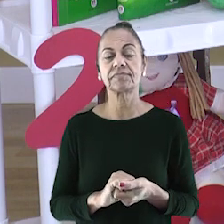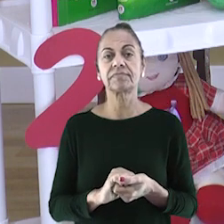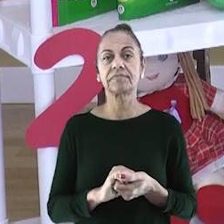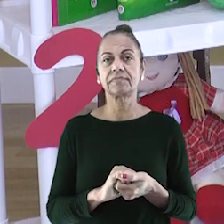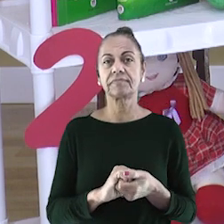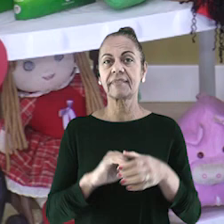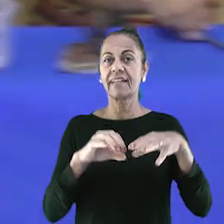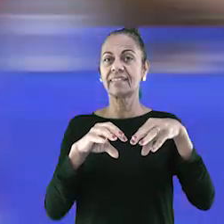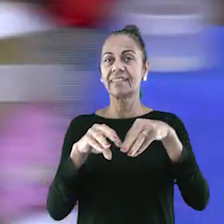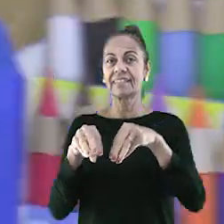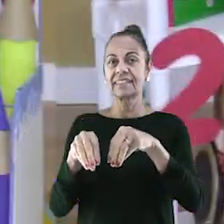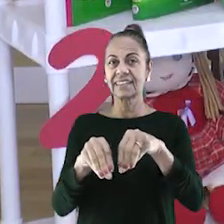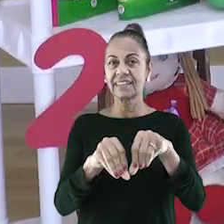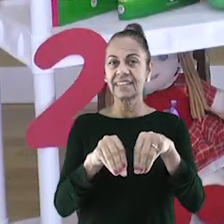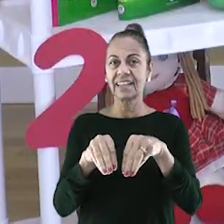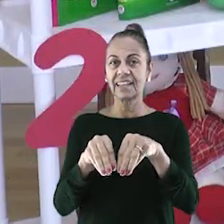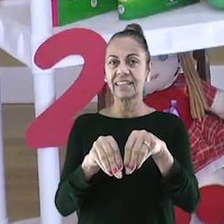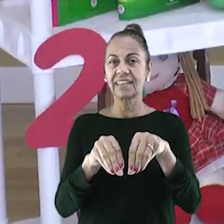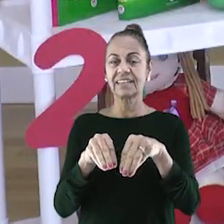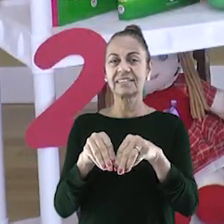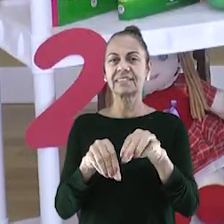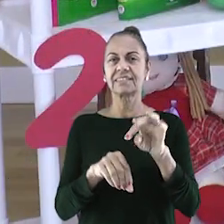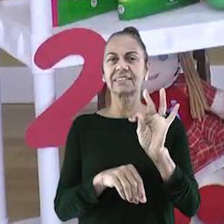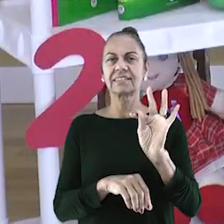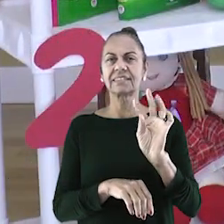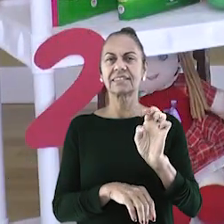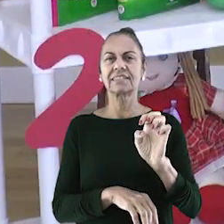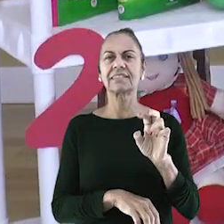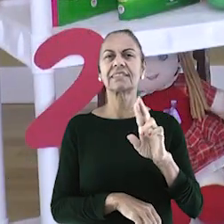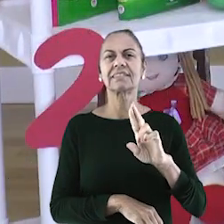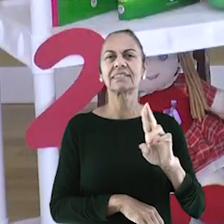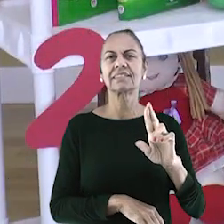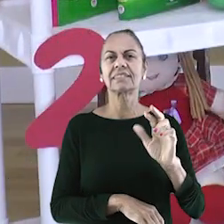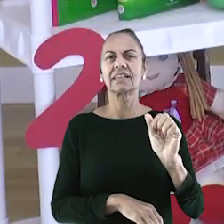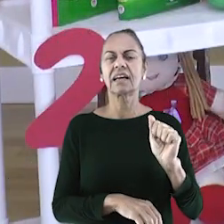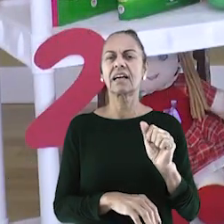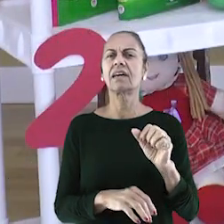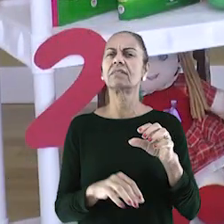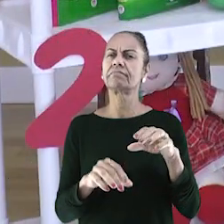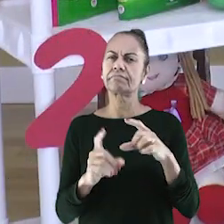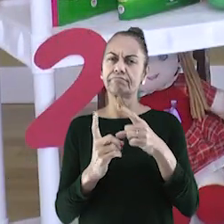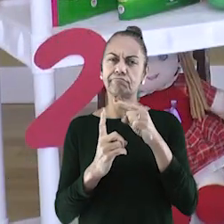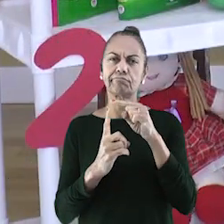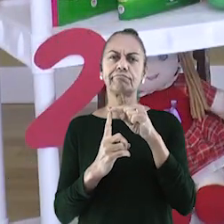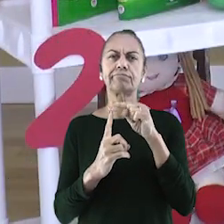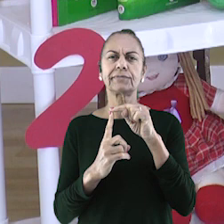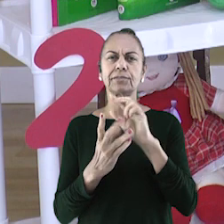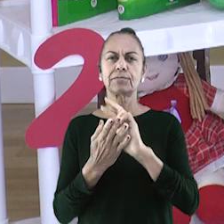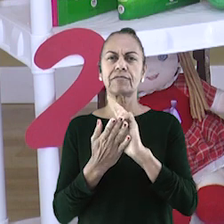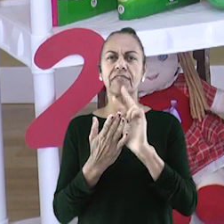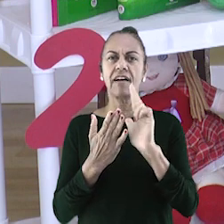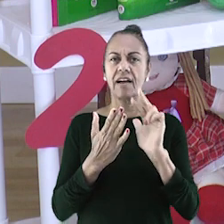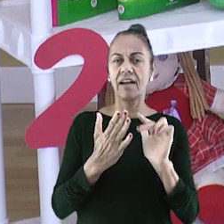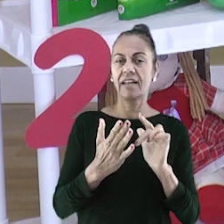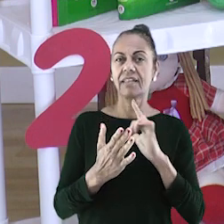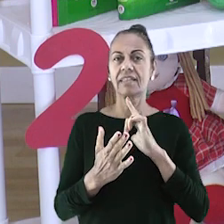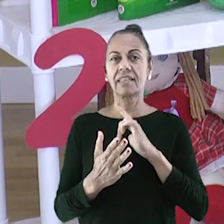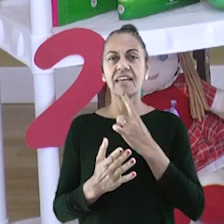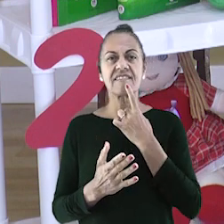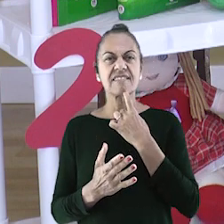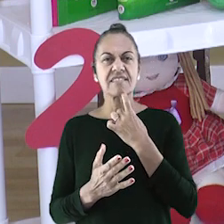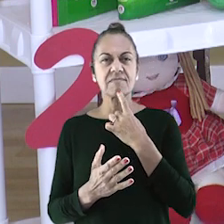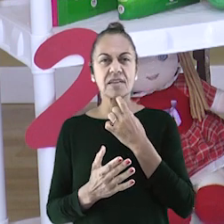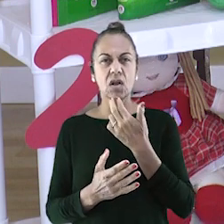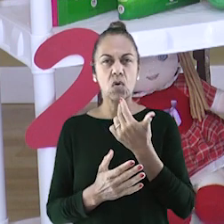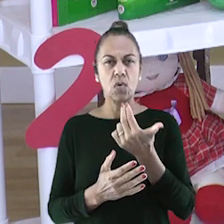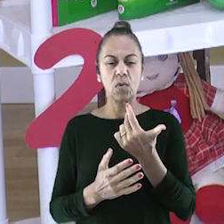terceiro experimento. Então agora vamos para o nosso experimento com a terra. Assim, existem vários